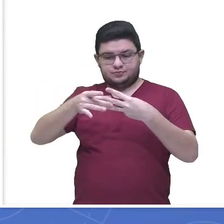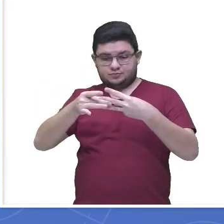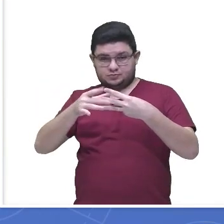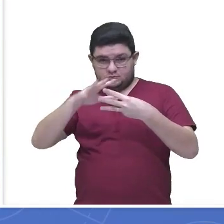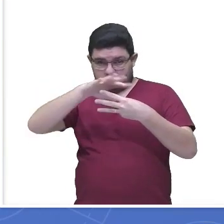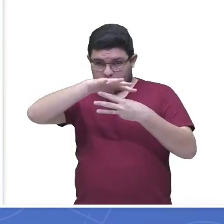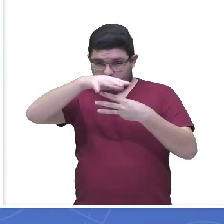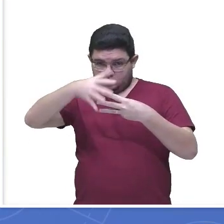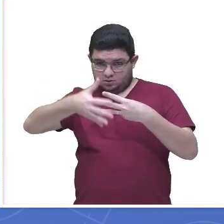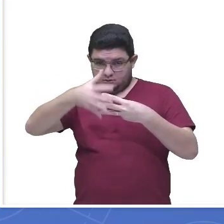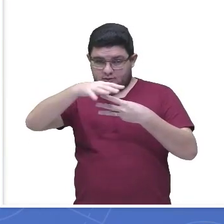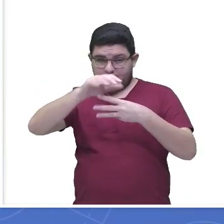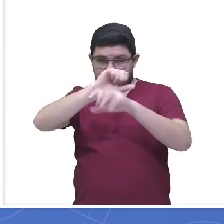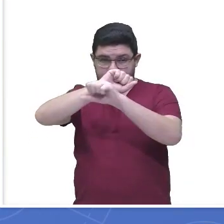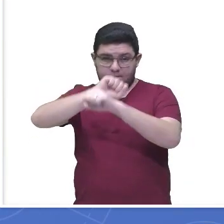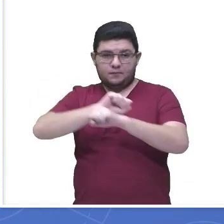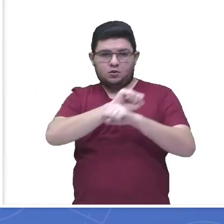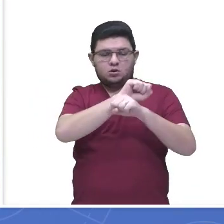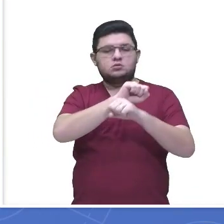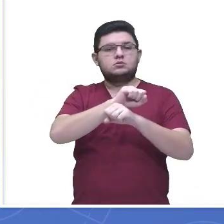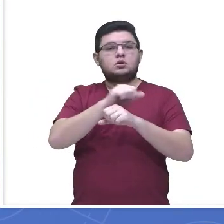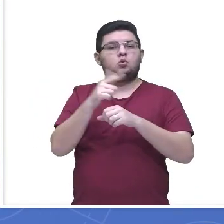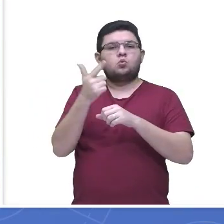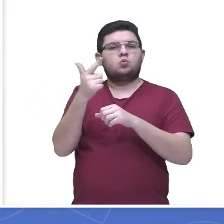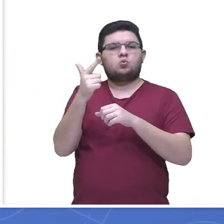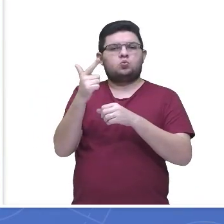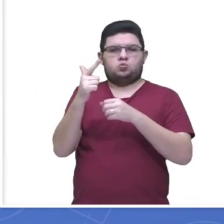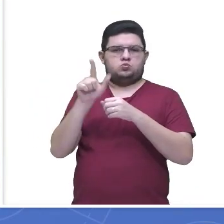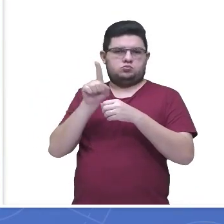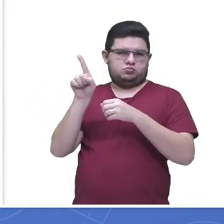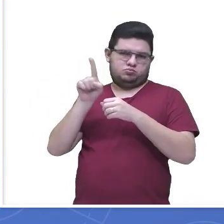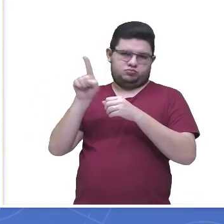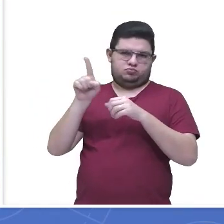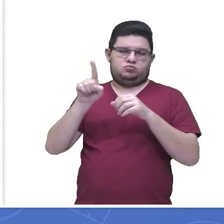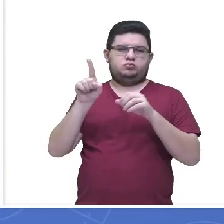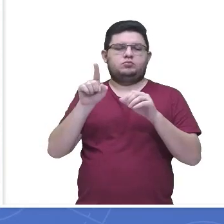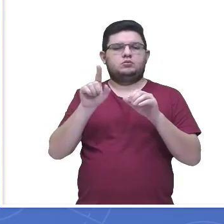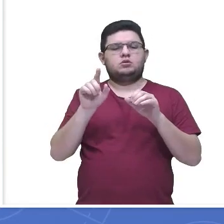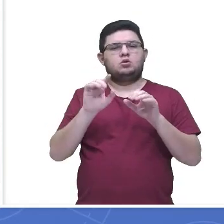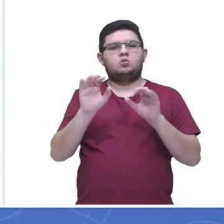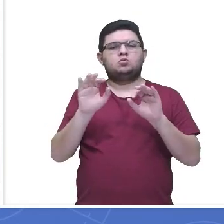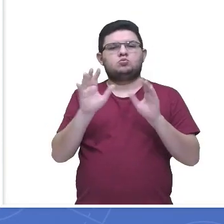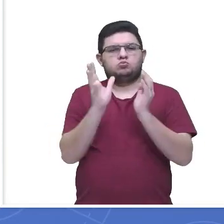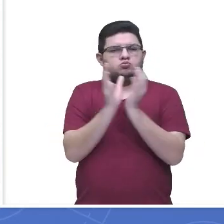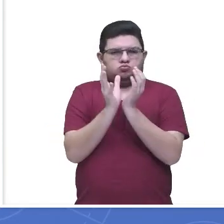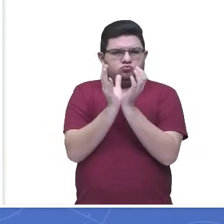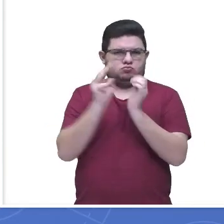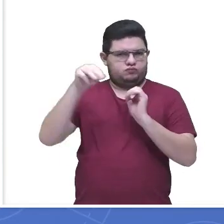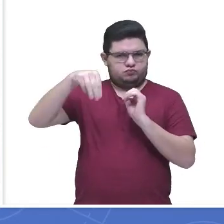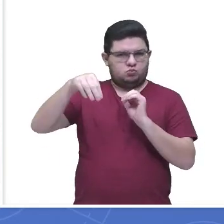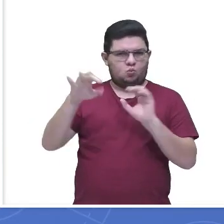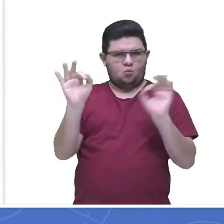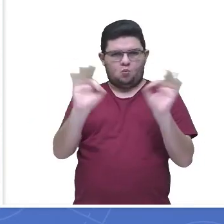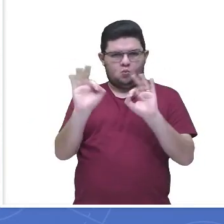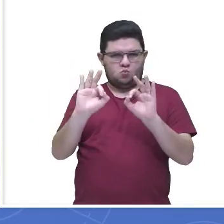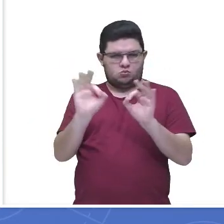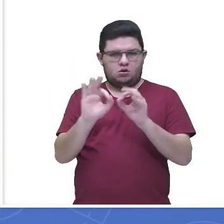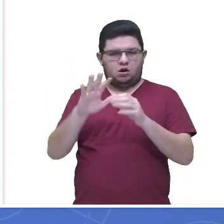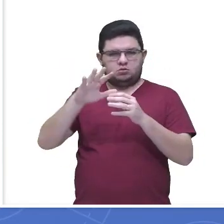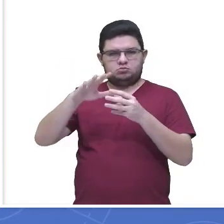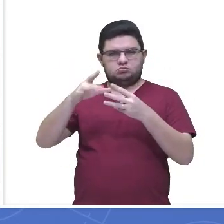protege o material genético desses indivíduos. No caso desses do reino monera, eles não têm essa carioteca, então eles